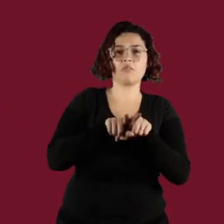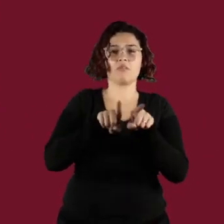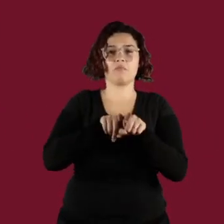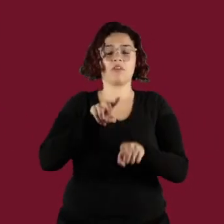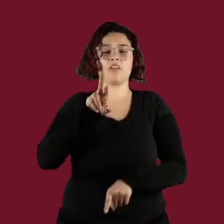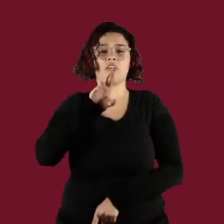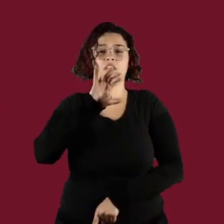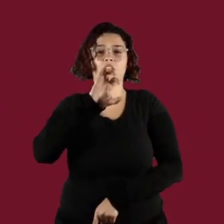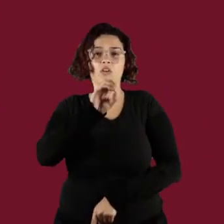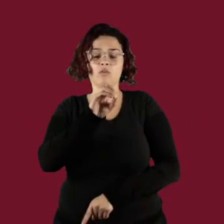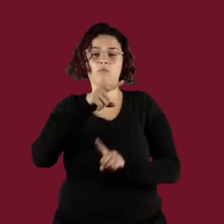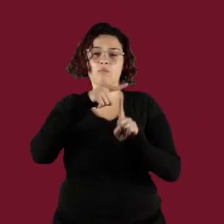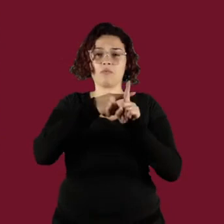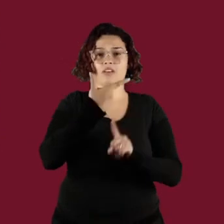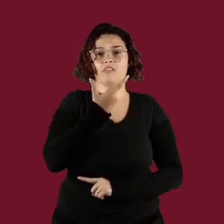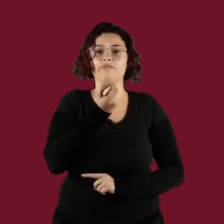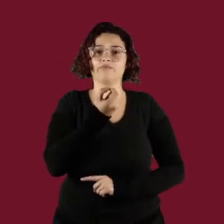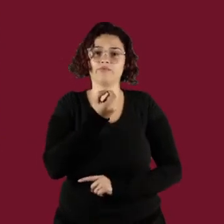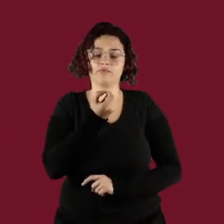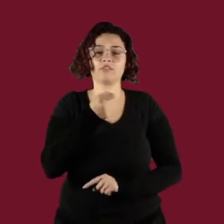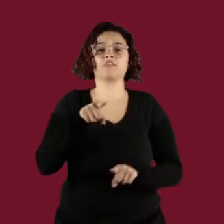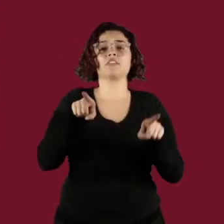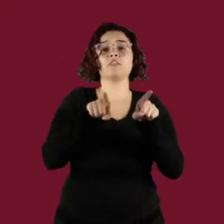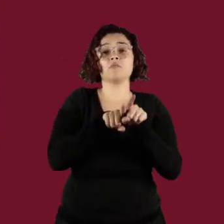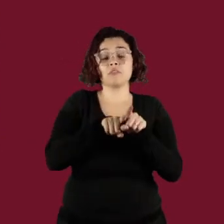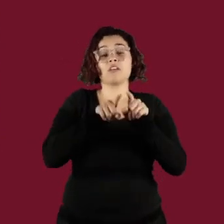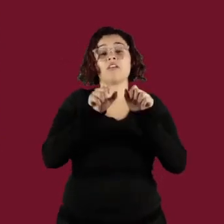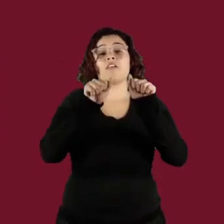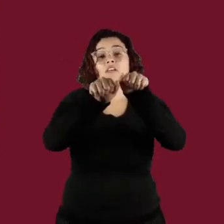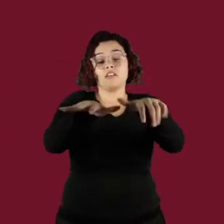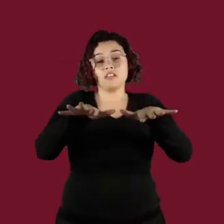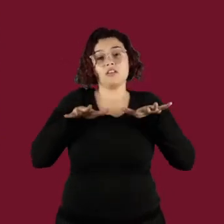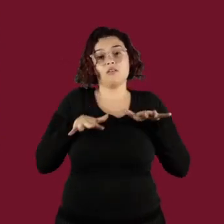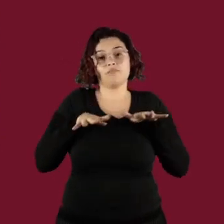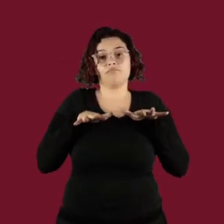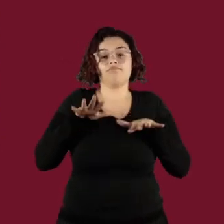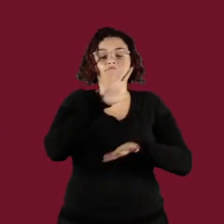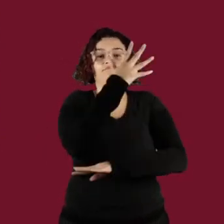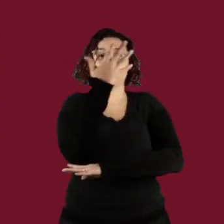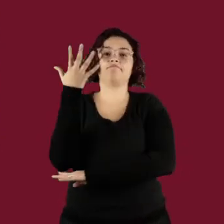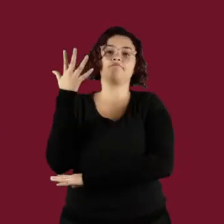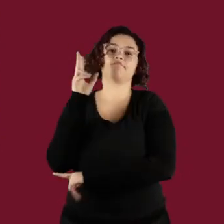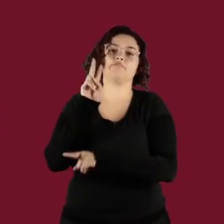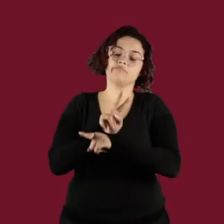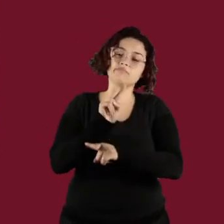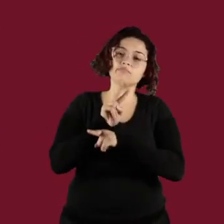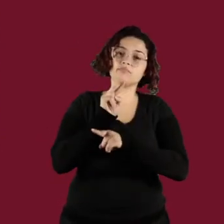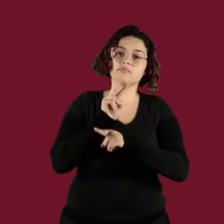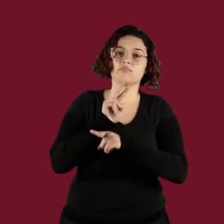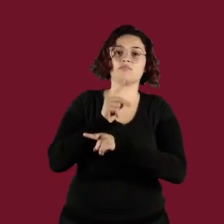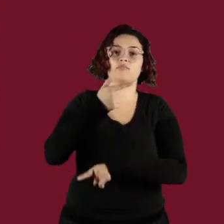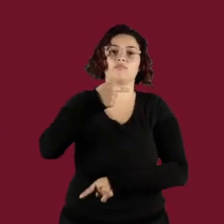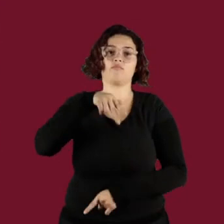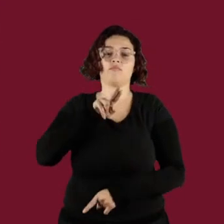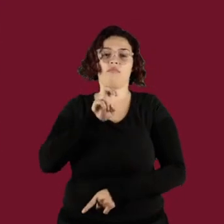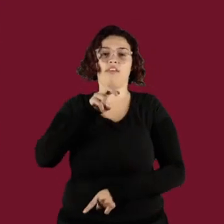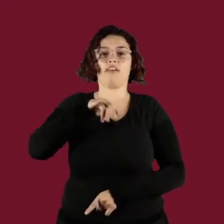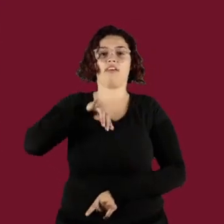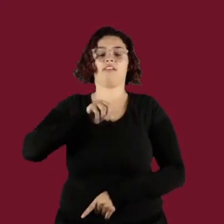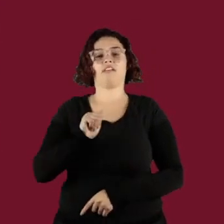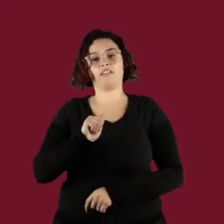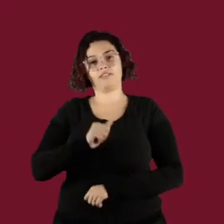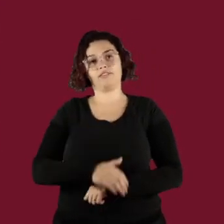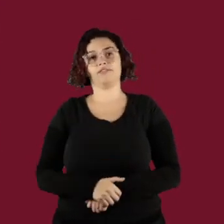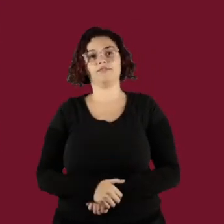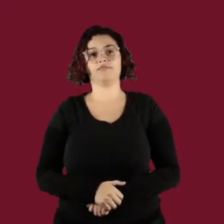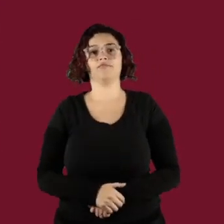primeira Assembleia do Meio Ambiente no Quênia. Jornalista internacional, ela trabalhou anteriormente na BBC de Londres, na Deutsche